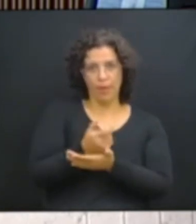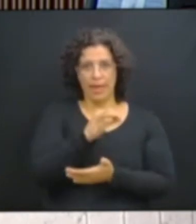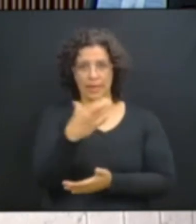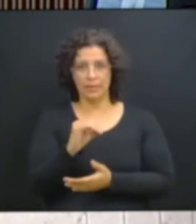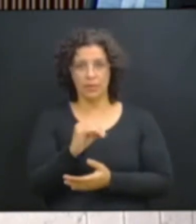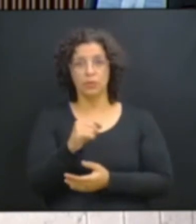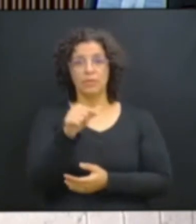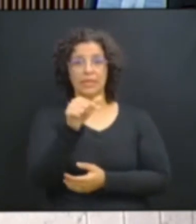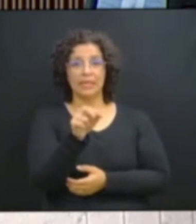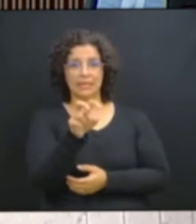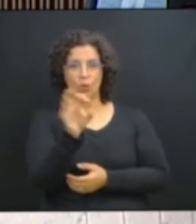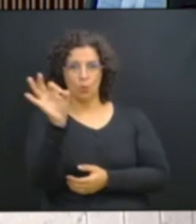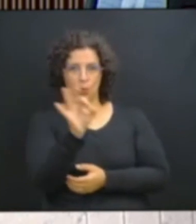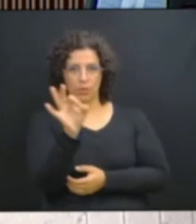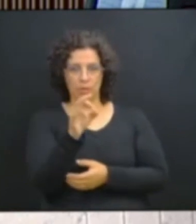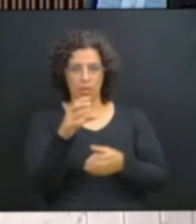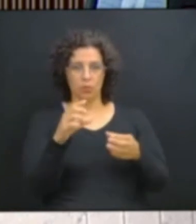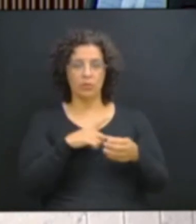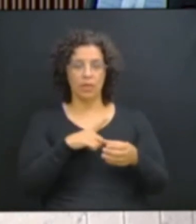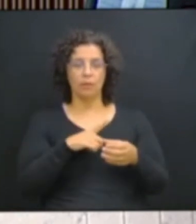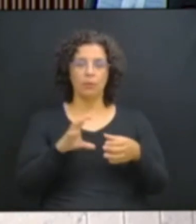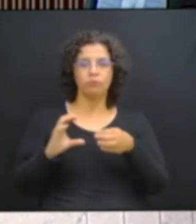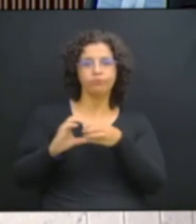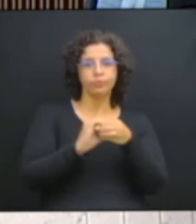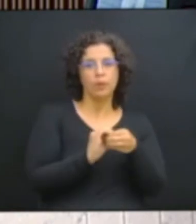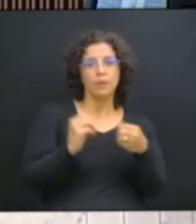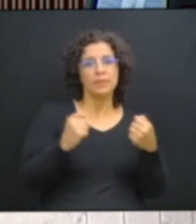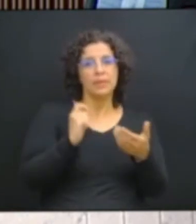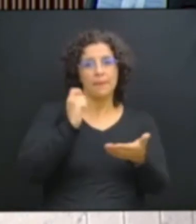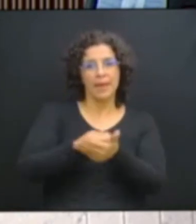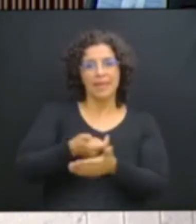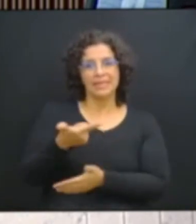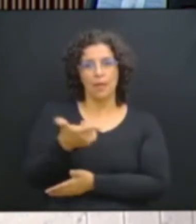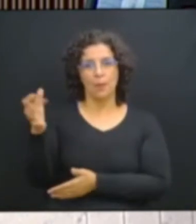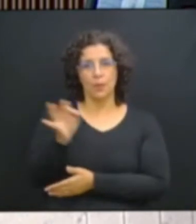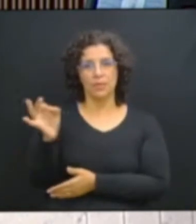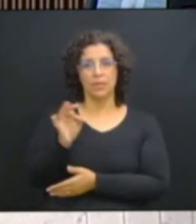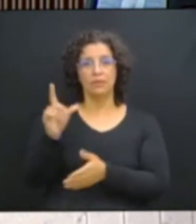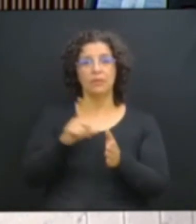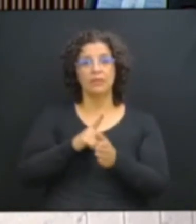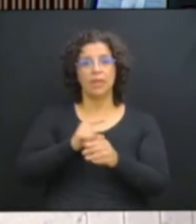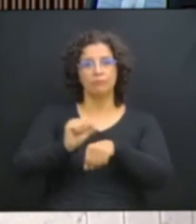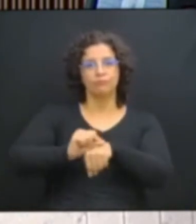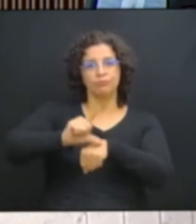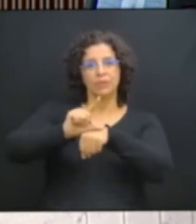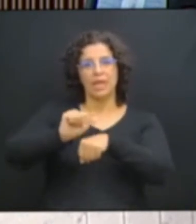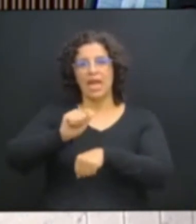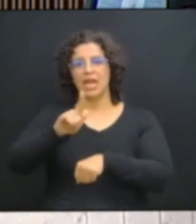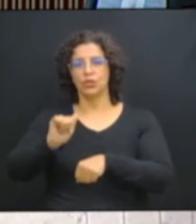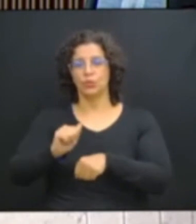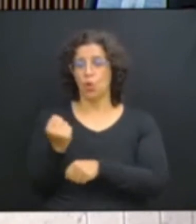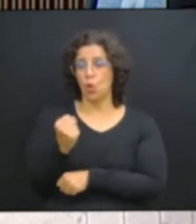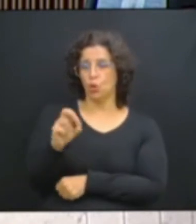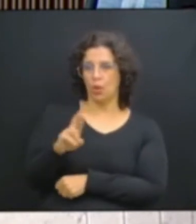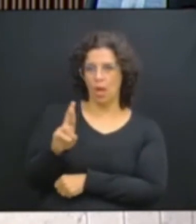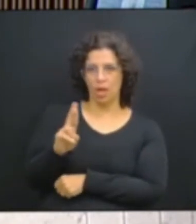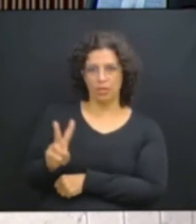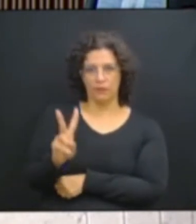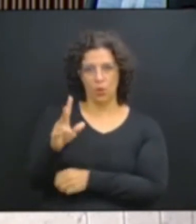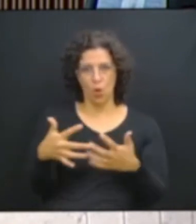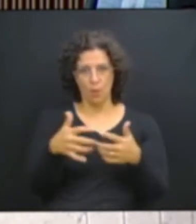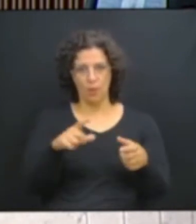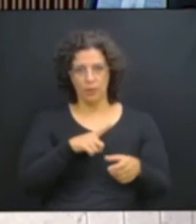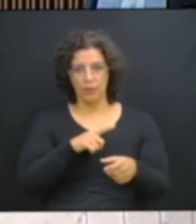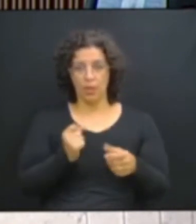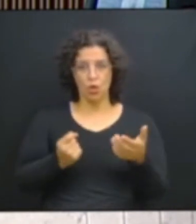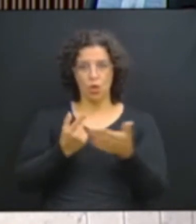outros 75% das ações tem que ser pago 100% de ágio. Hoje ela vale R$ 8,00. Nessa lógica,